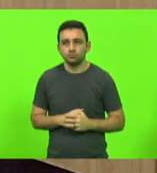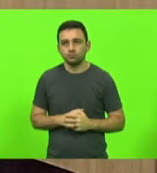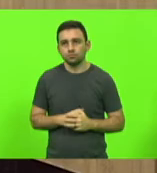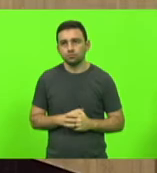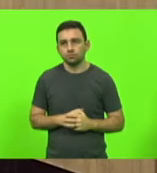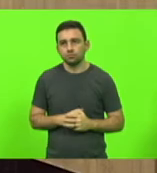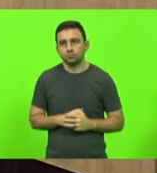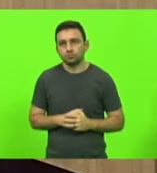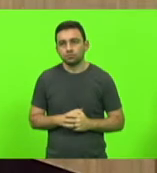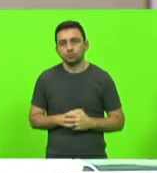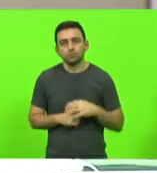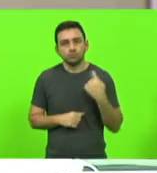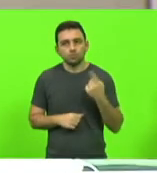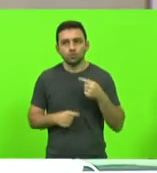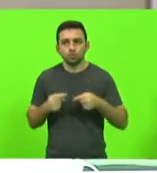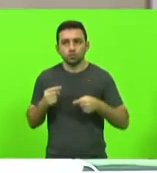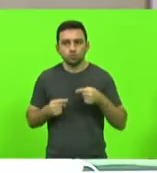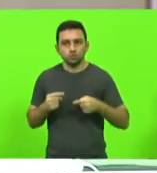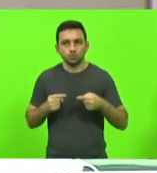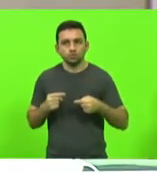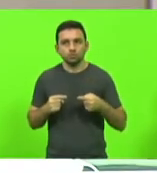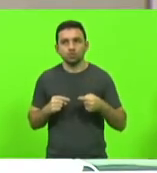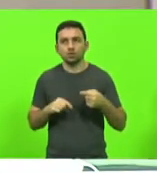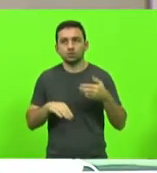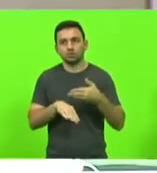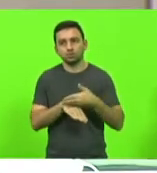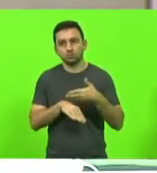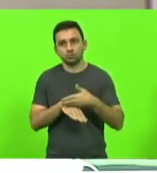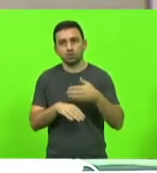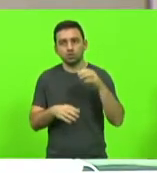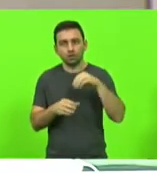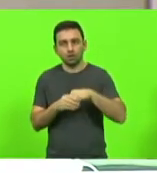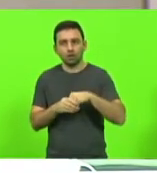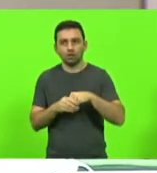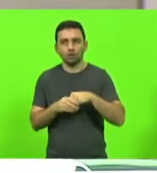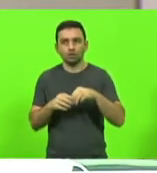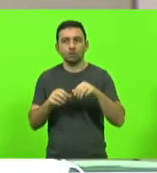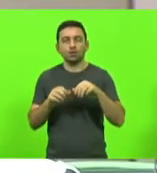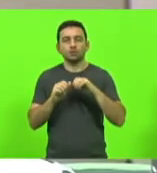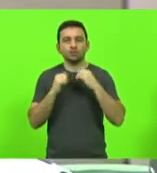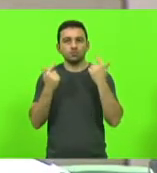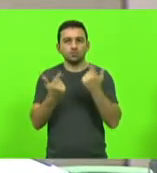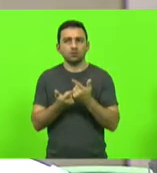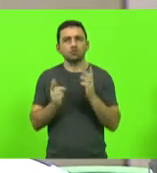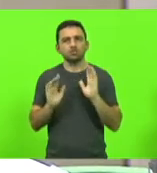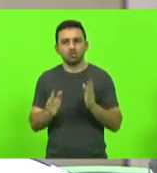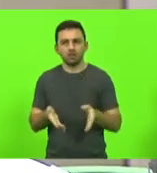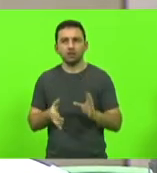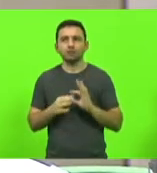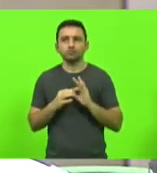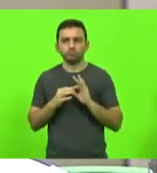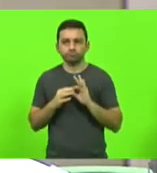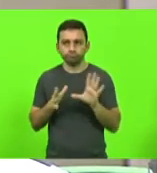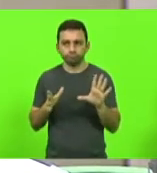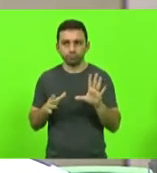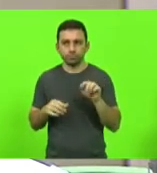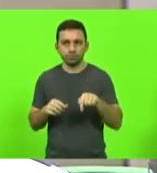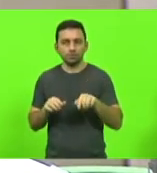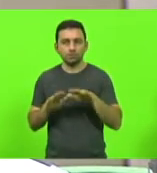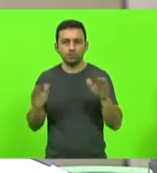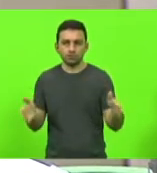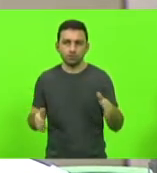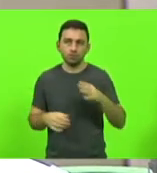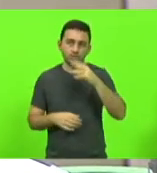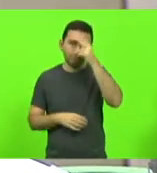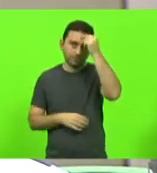E nós não estamos discutindo aqui o acesso ao ambiente interno da Assembleia Legislativa, que já tem uma deliberação da mesa, que para vereadores e prefeitos